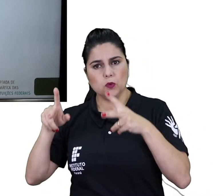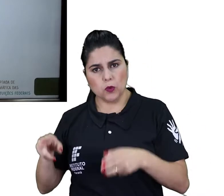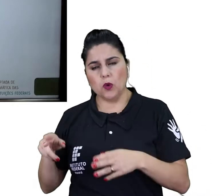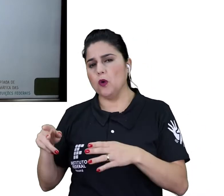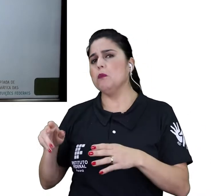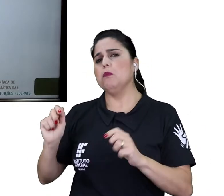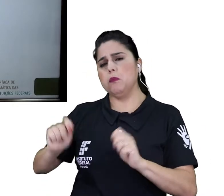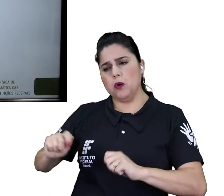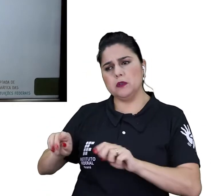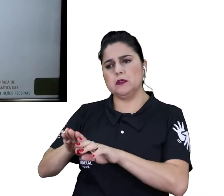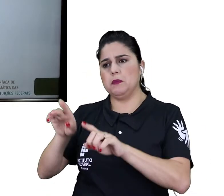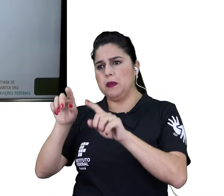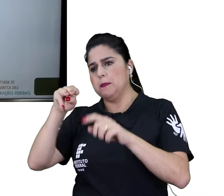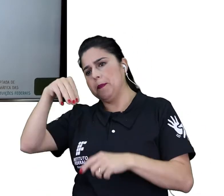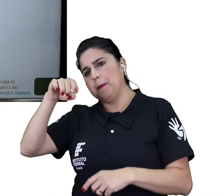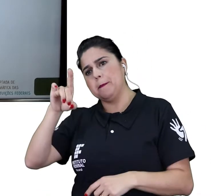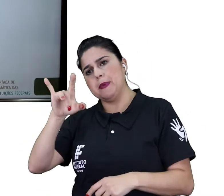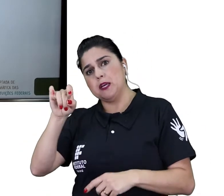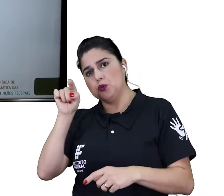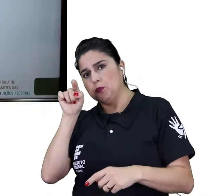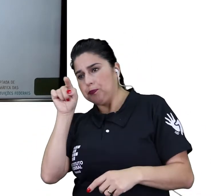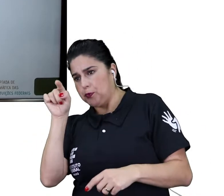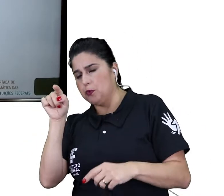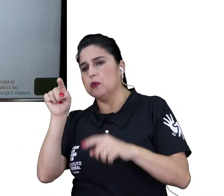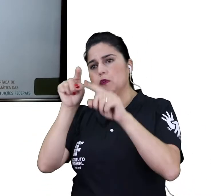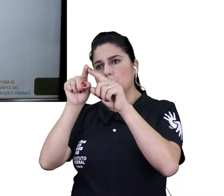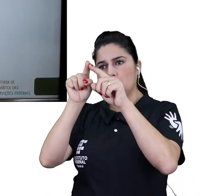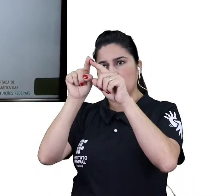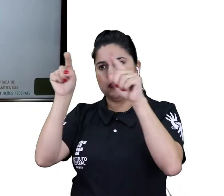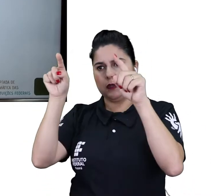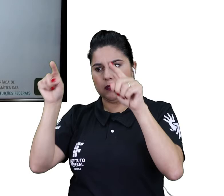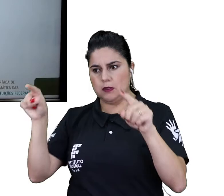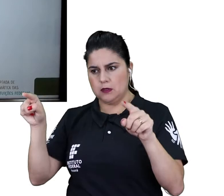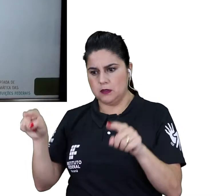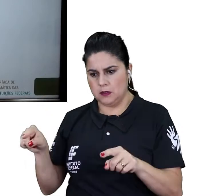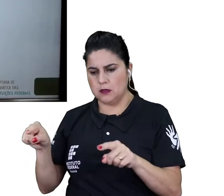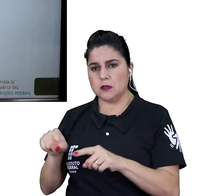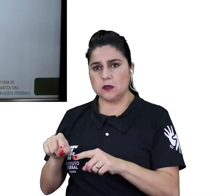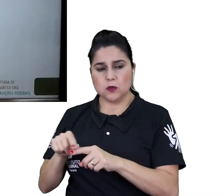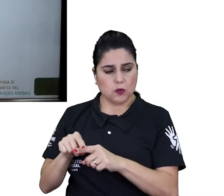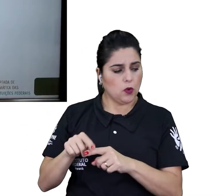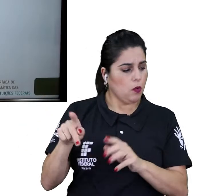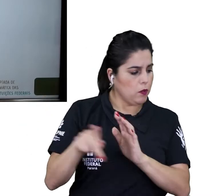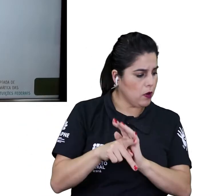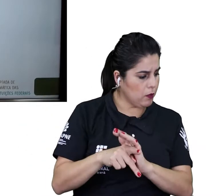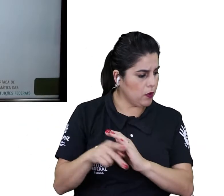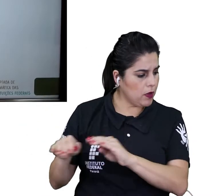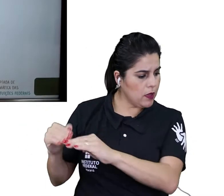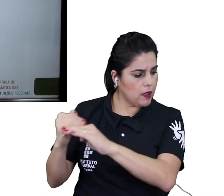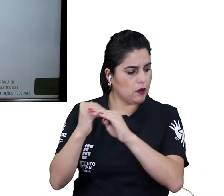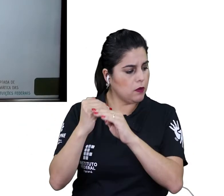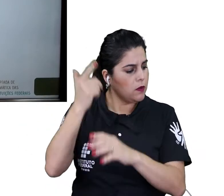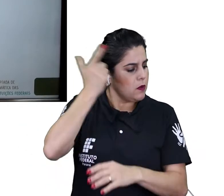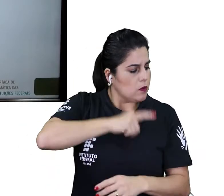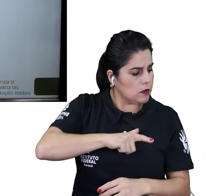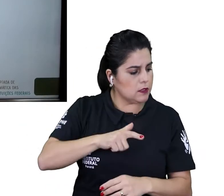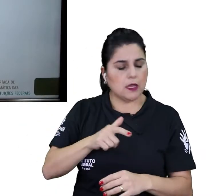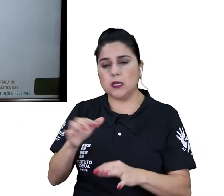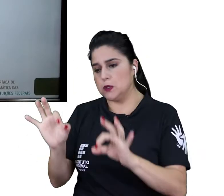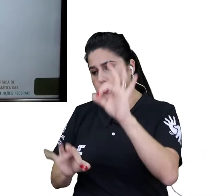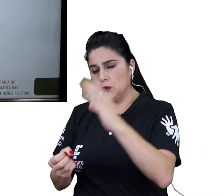análoga, a partir dos pontos médios dos lados de um hexágono regular, é possível construir um segundo hexágono